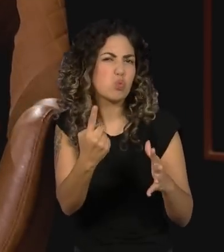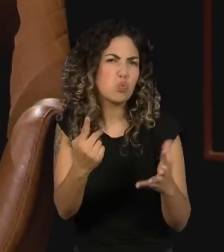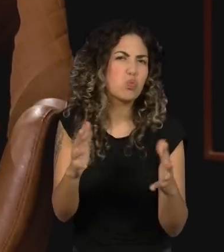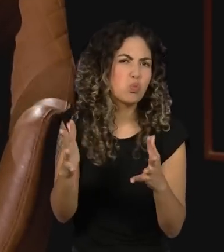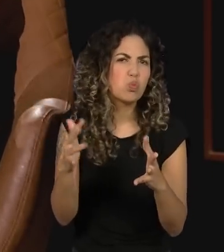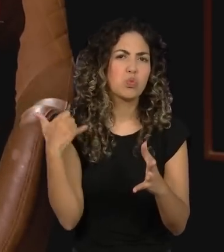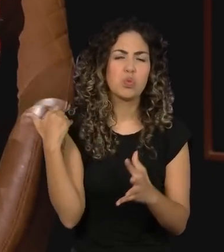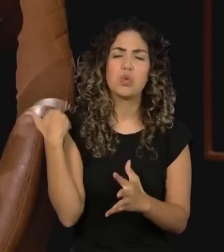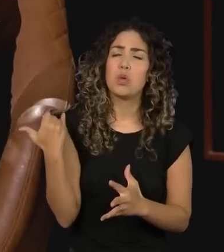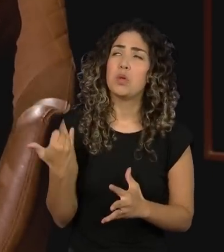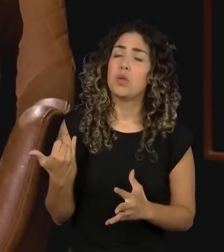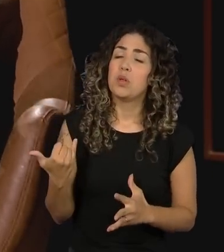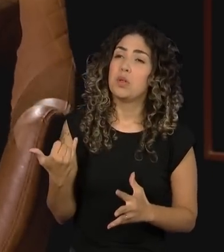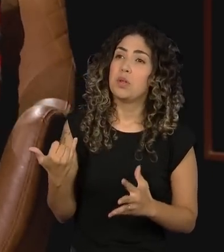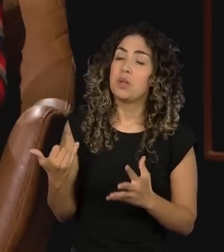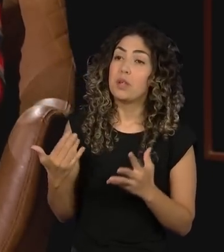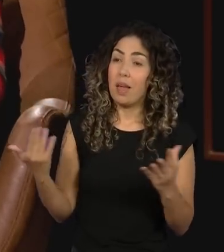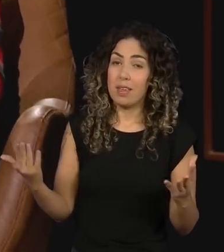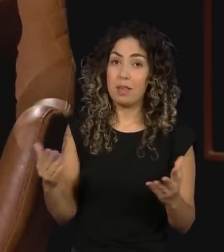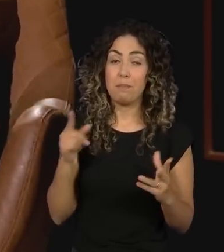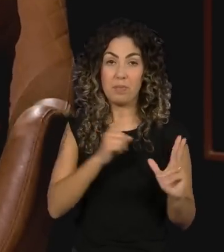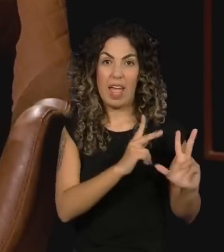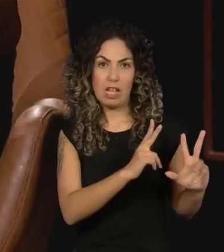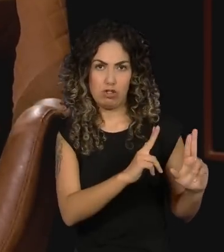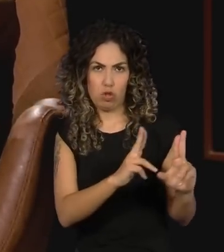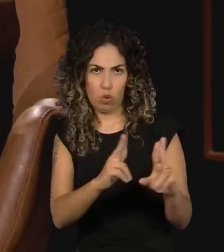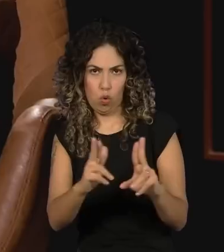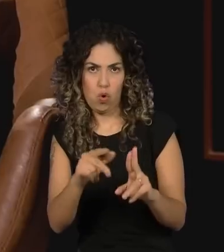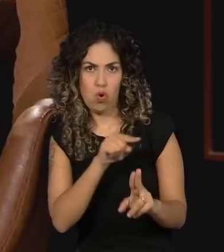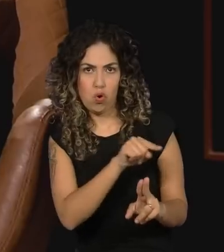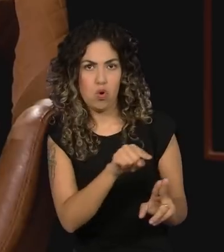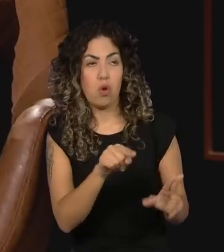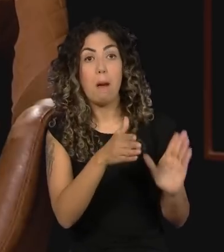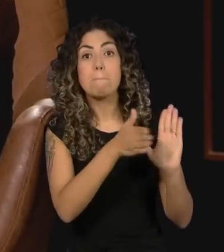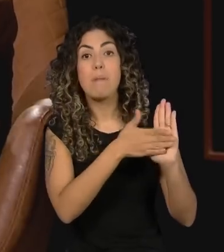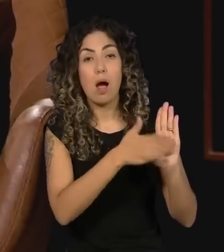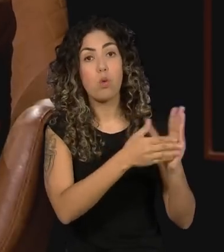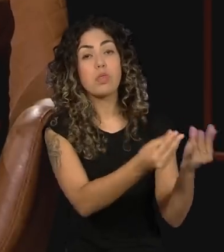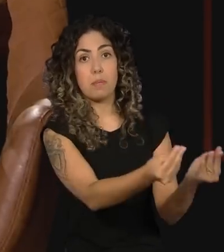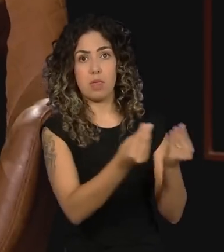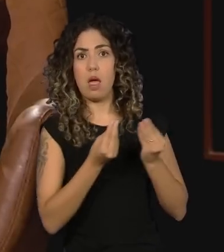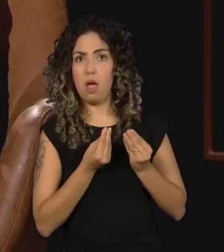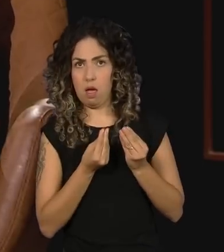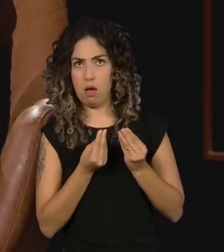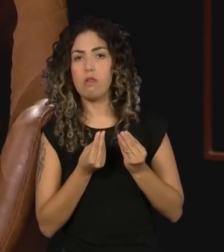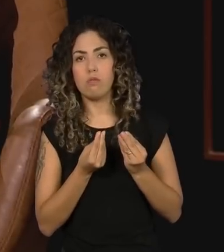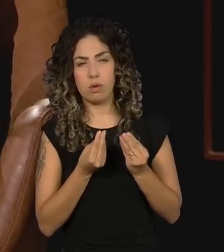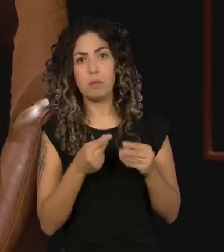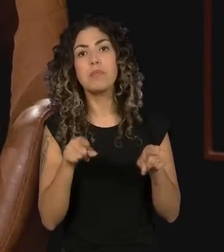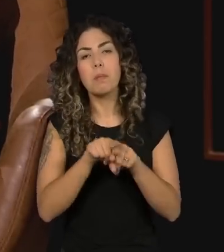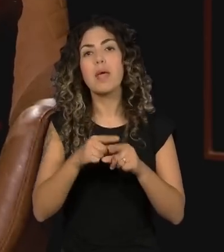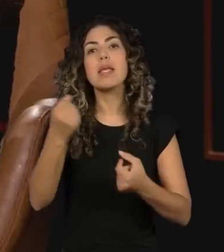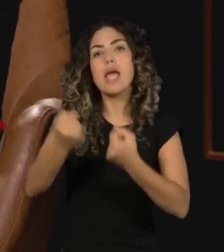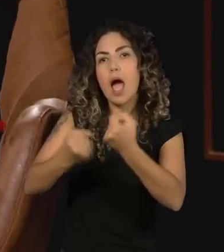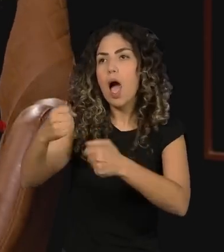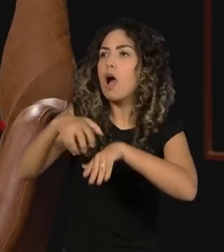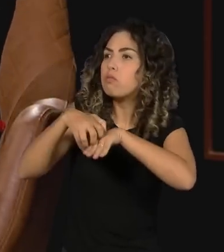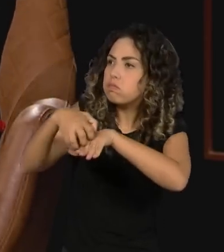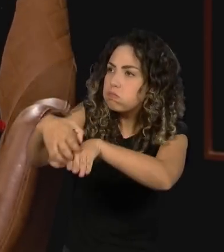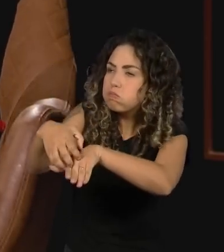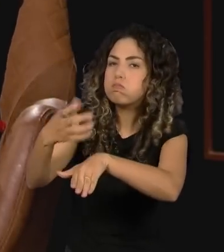E os editores, eles me davam as pautas, eles me davam carro e fotógrafo